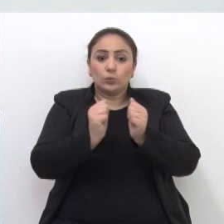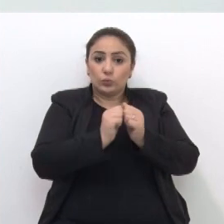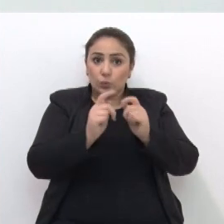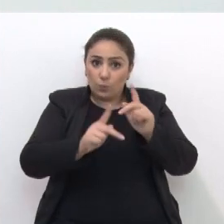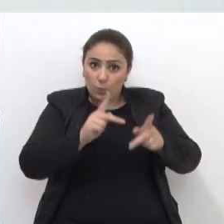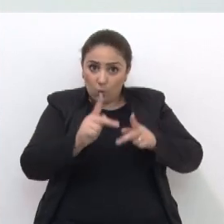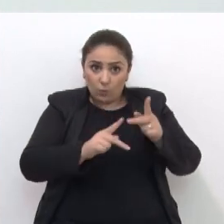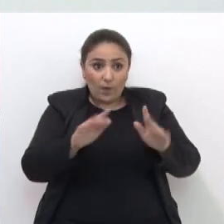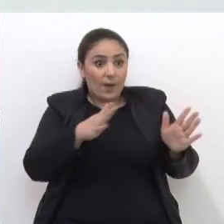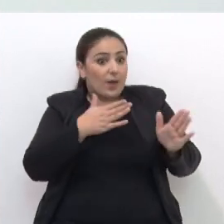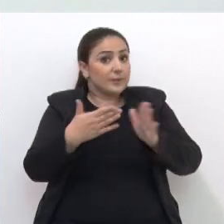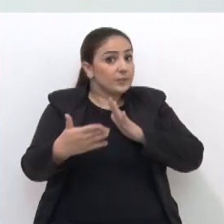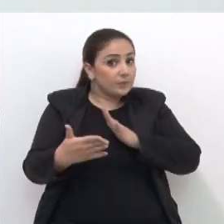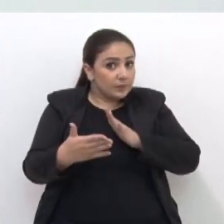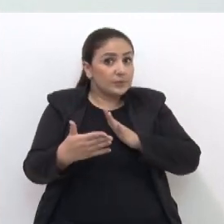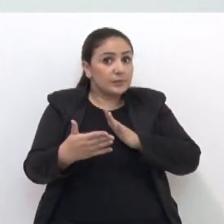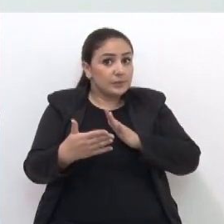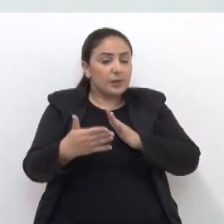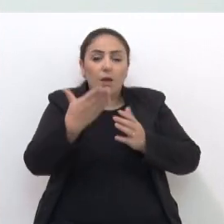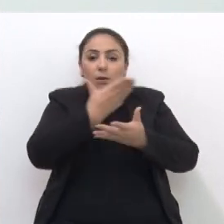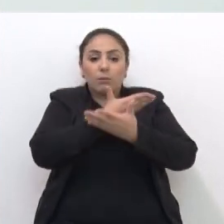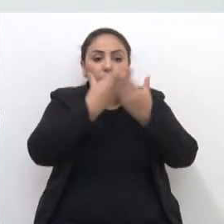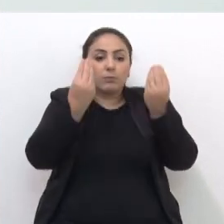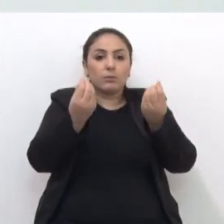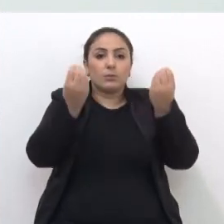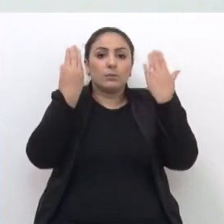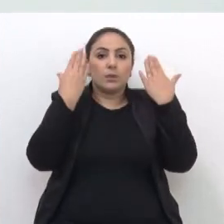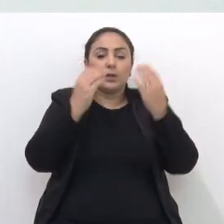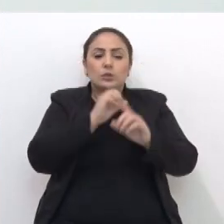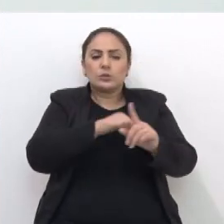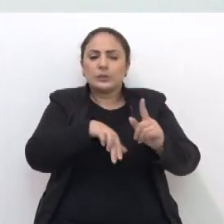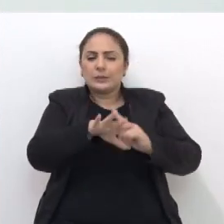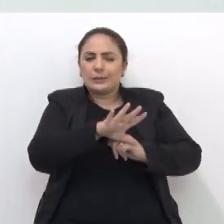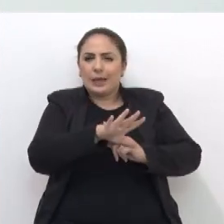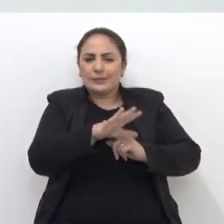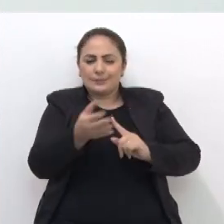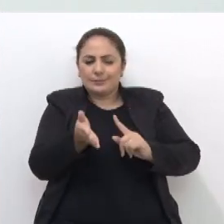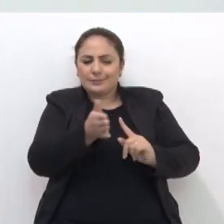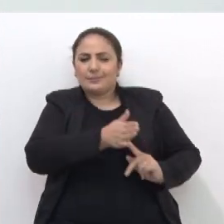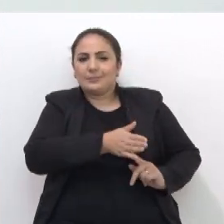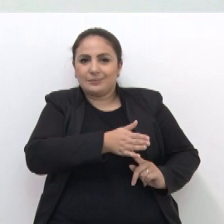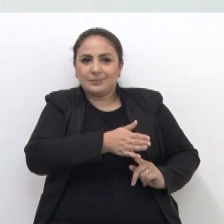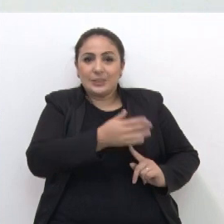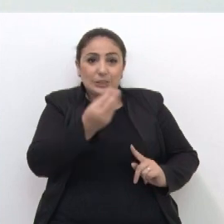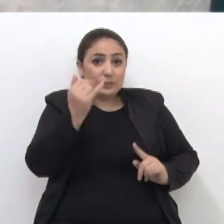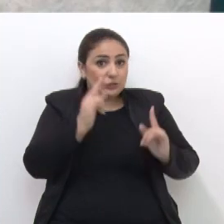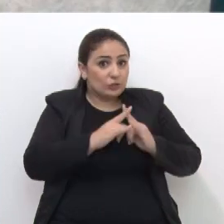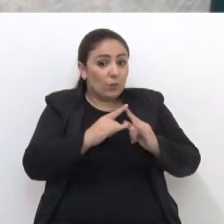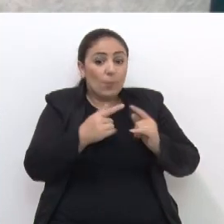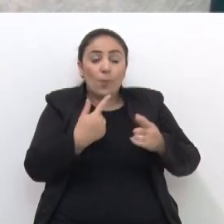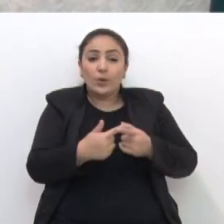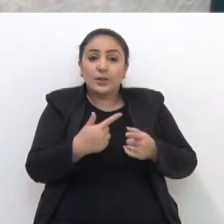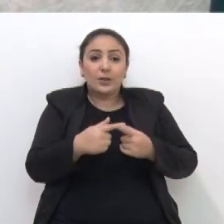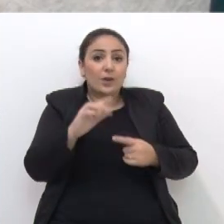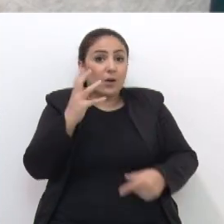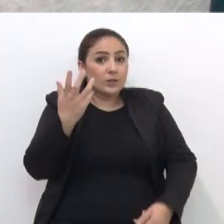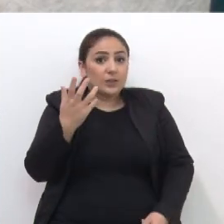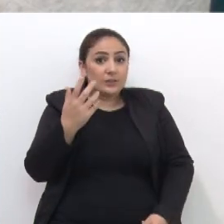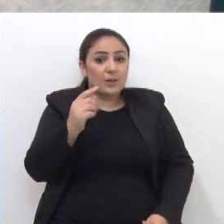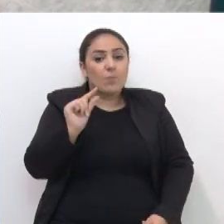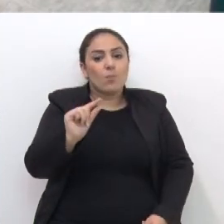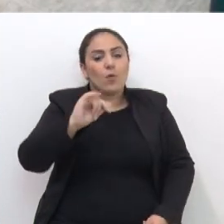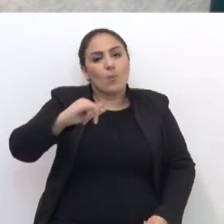esse público que muitas vezes são esquecidos pela sociedade, pelas instituições, porque são poucas